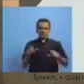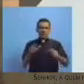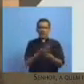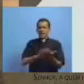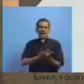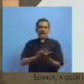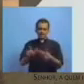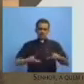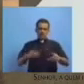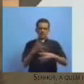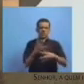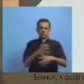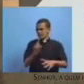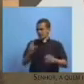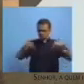e com você.